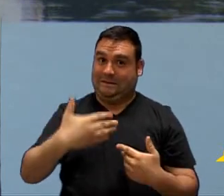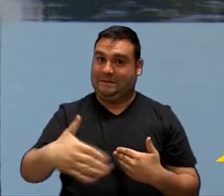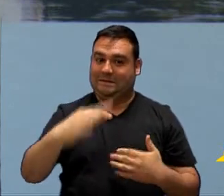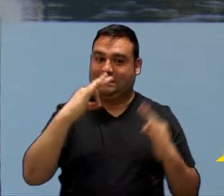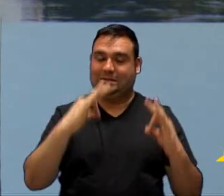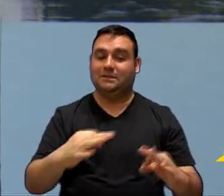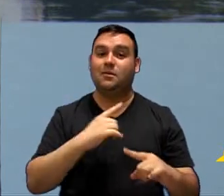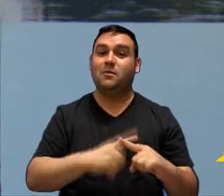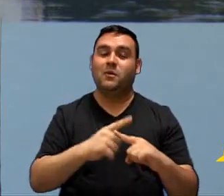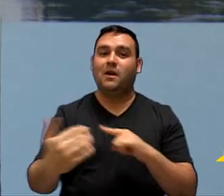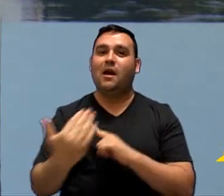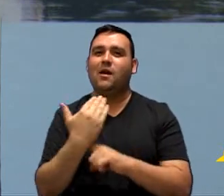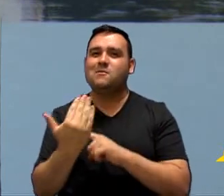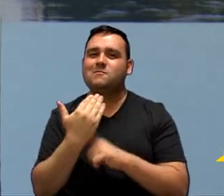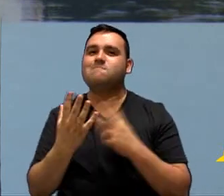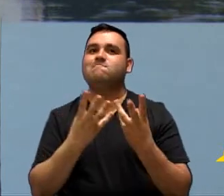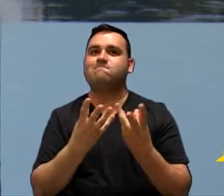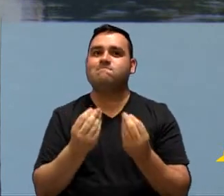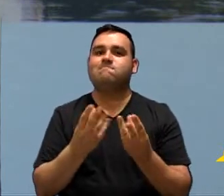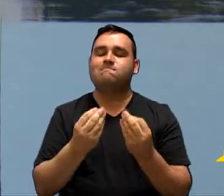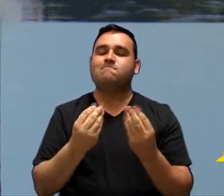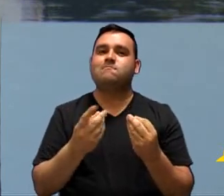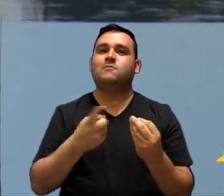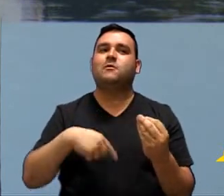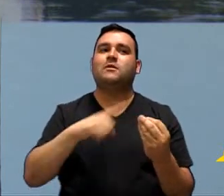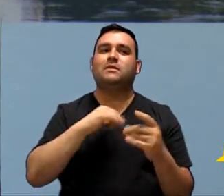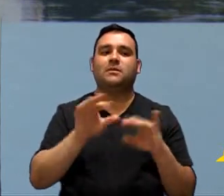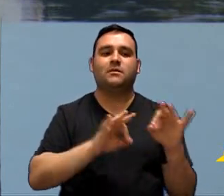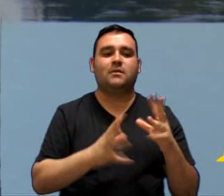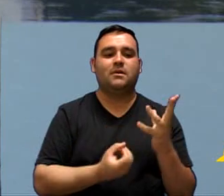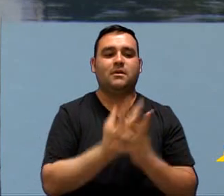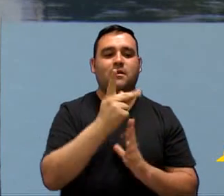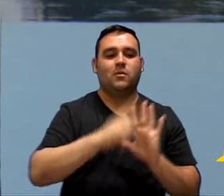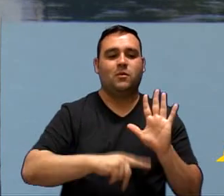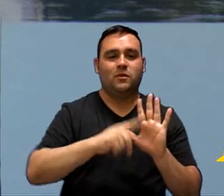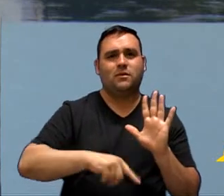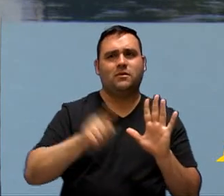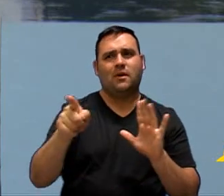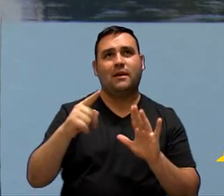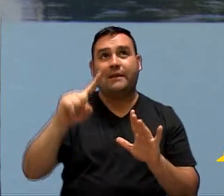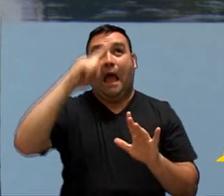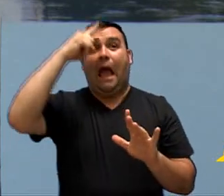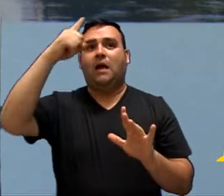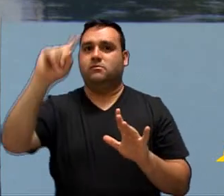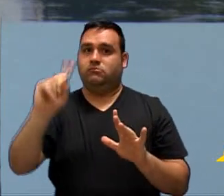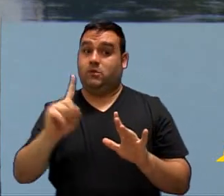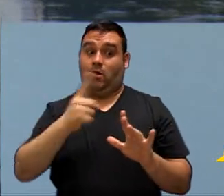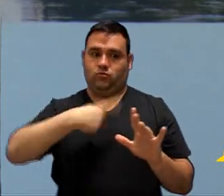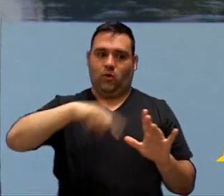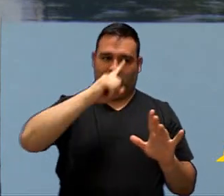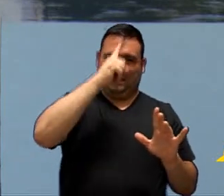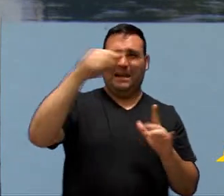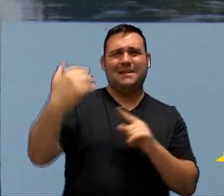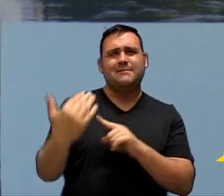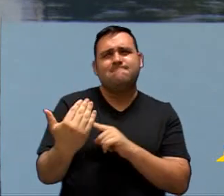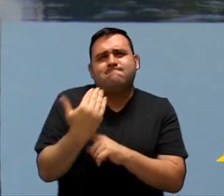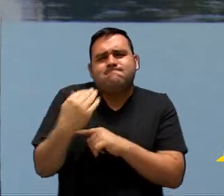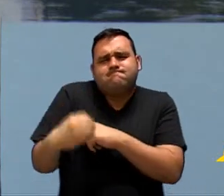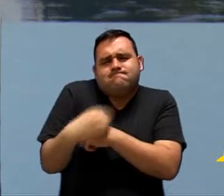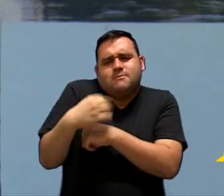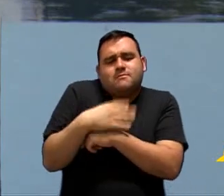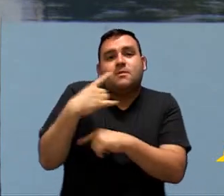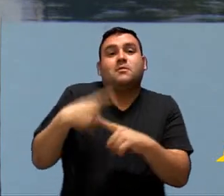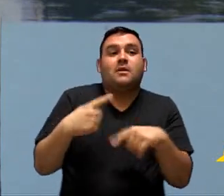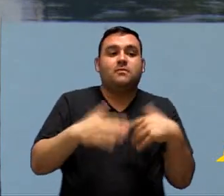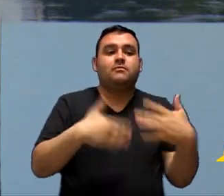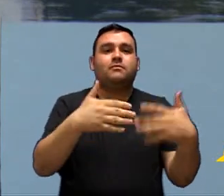comigo, porque ela ajudou bastante a gente na hora de criar o nosso projeto. Não que ela deu a ideia, a gente que ela só deu para